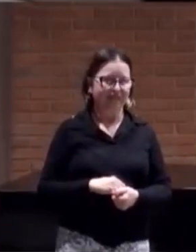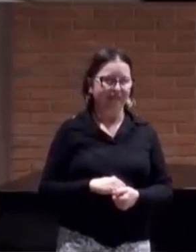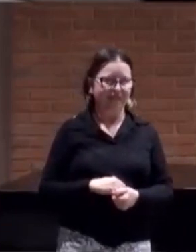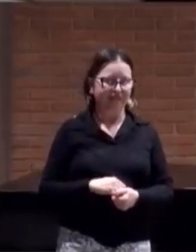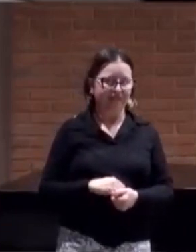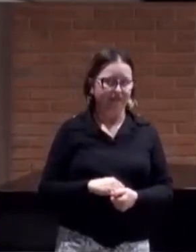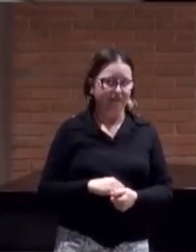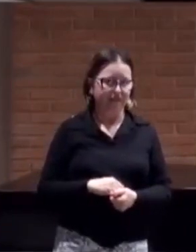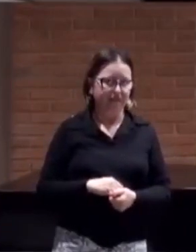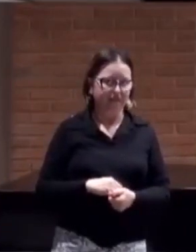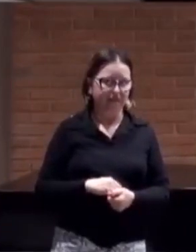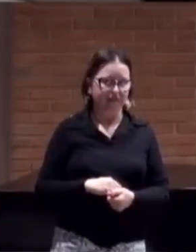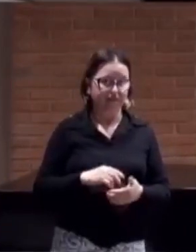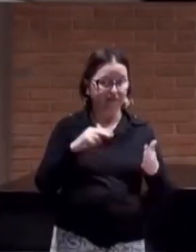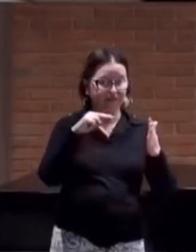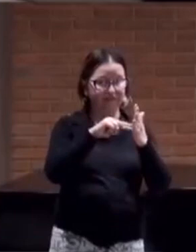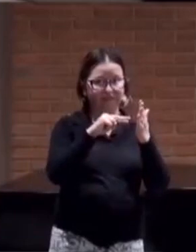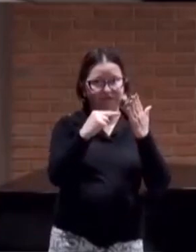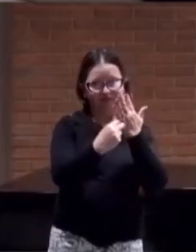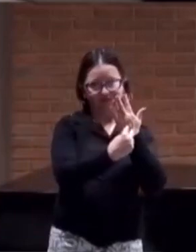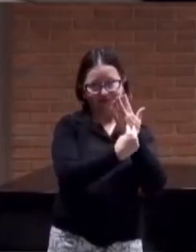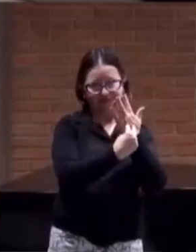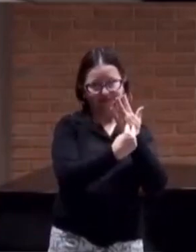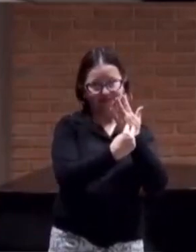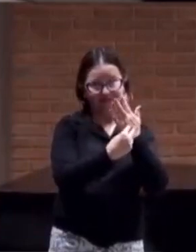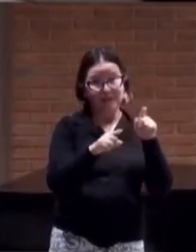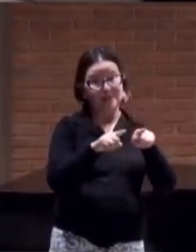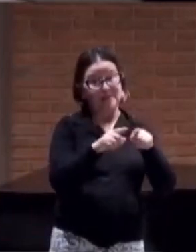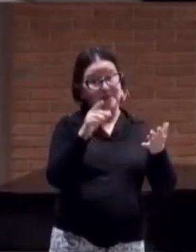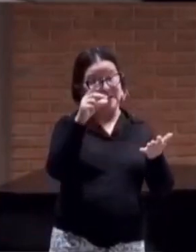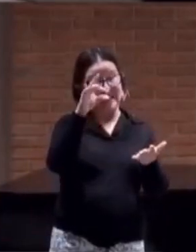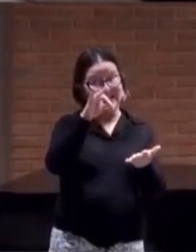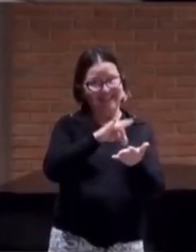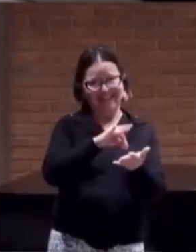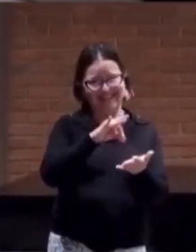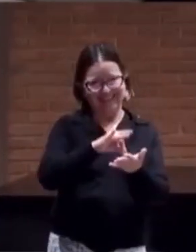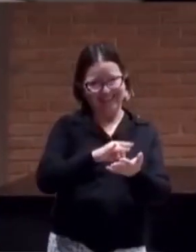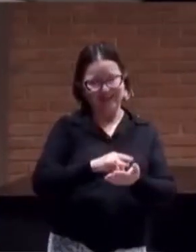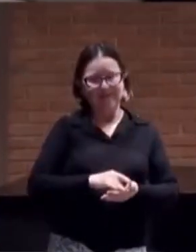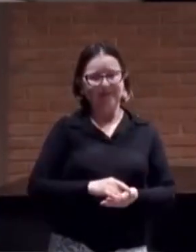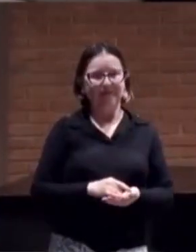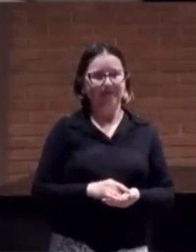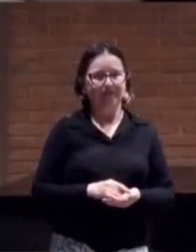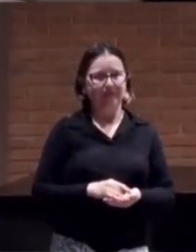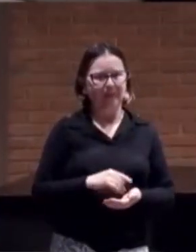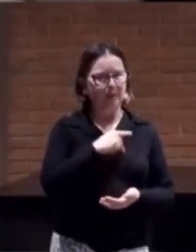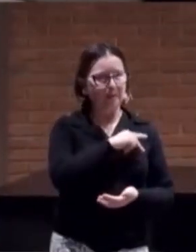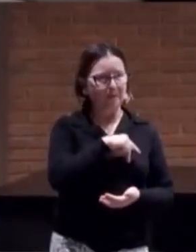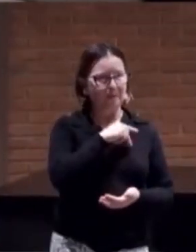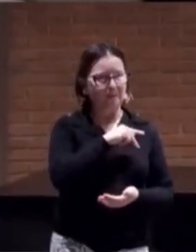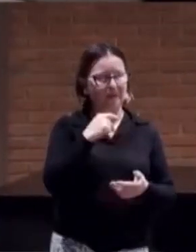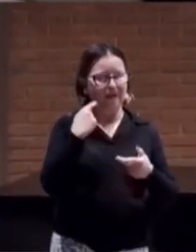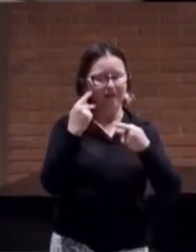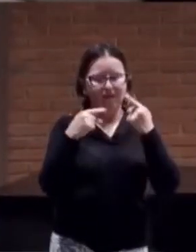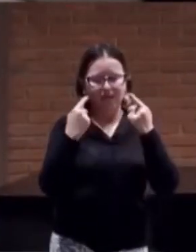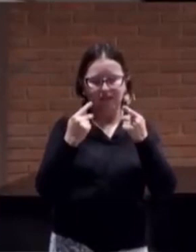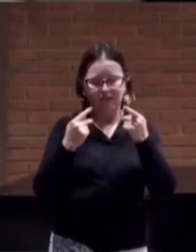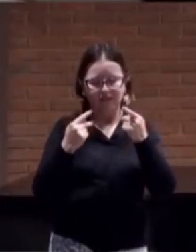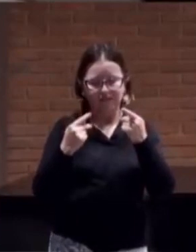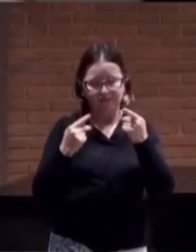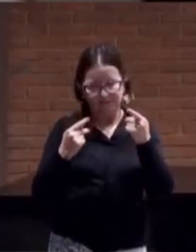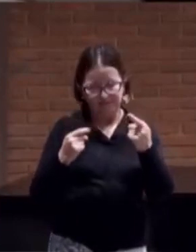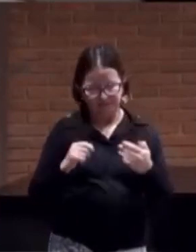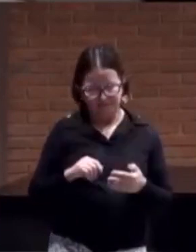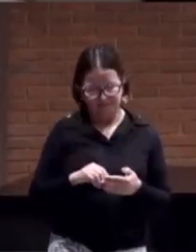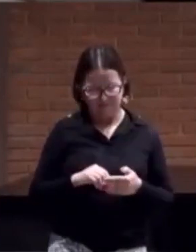Tão invisível, mas tão real. O apóstolo Paulo diz, não